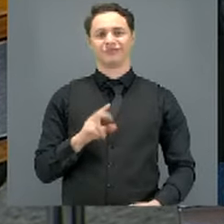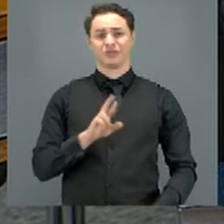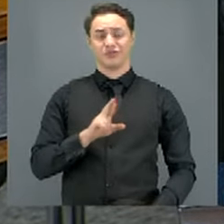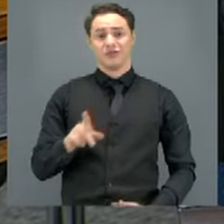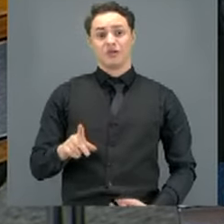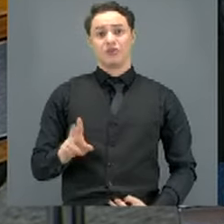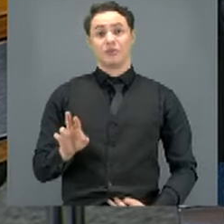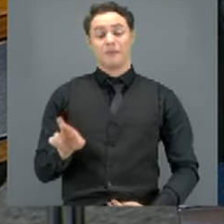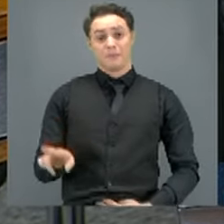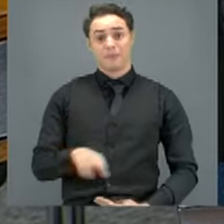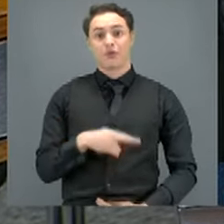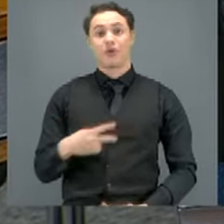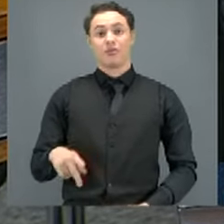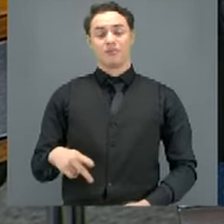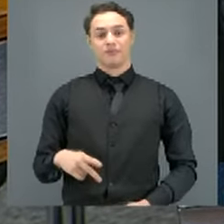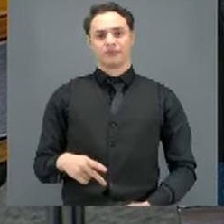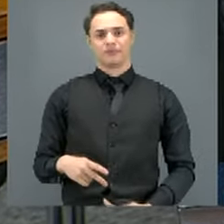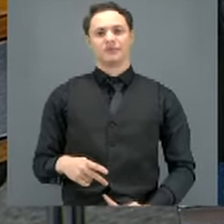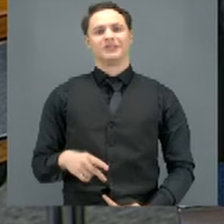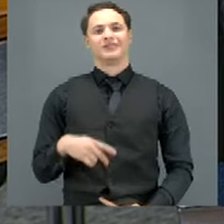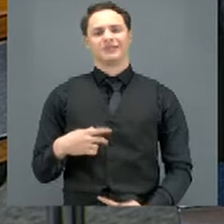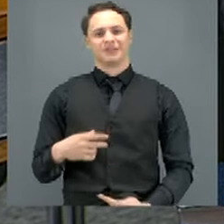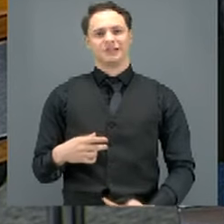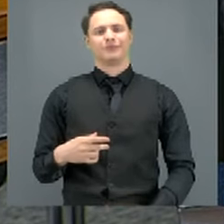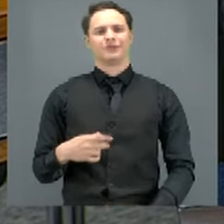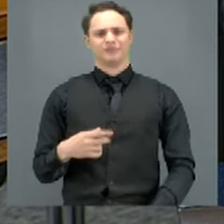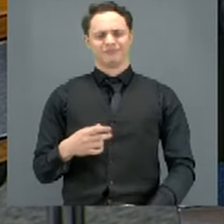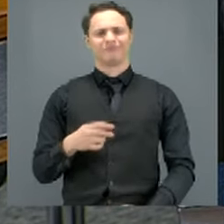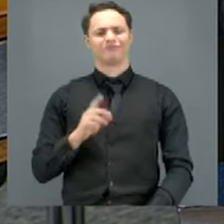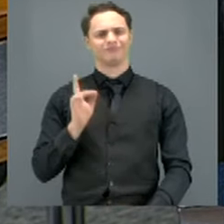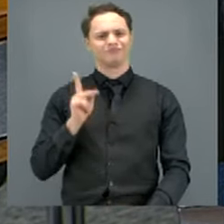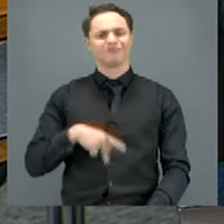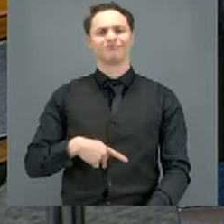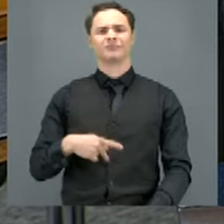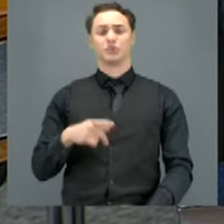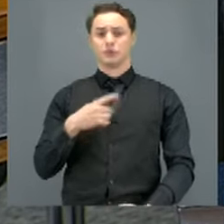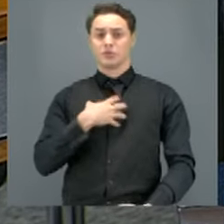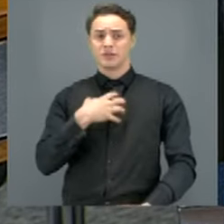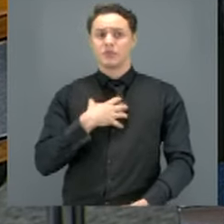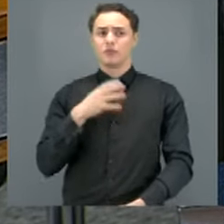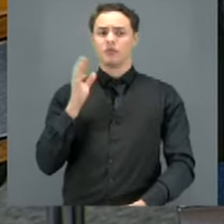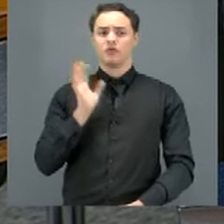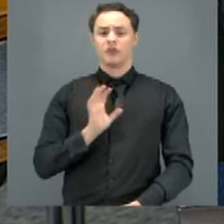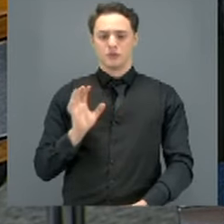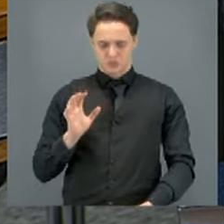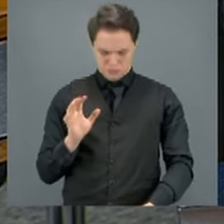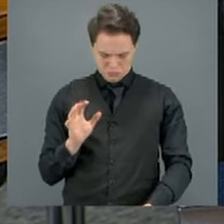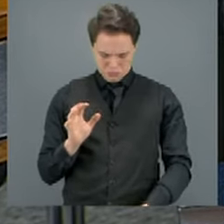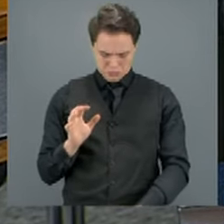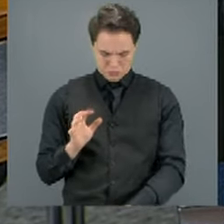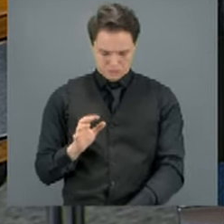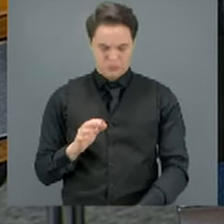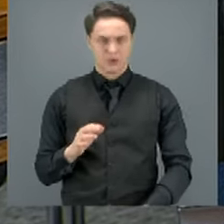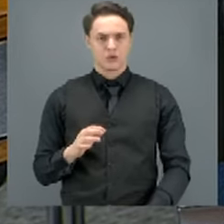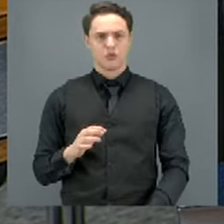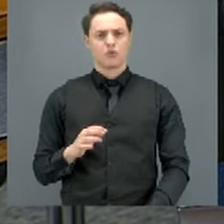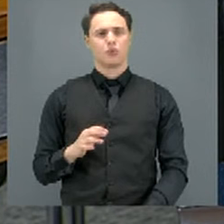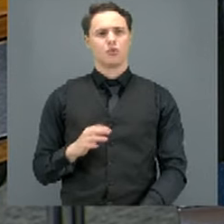no Brasil. Então, eu fico muito feliz pela forma que o cacique Arnaldo, o cacique